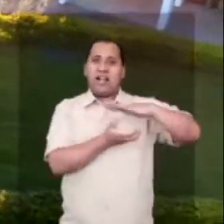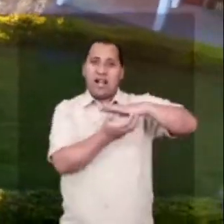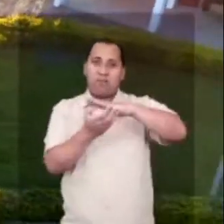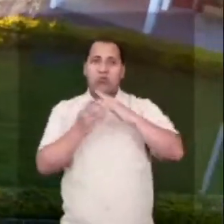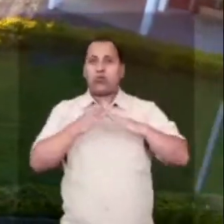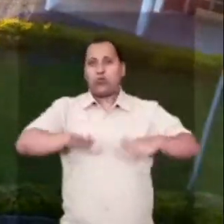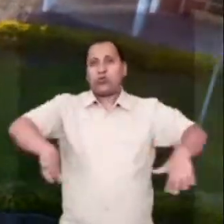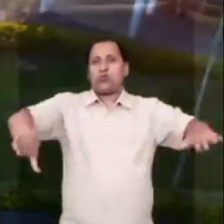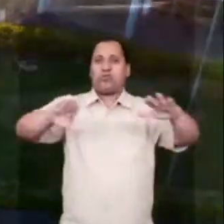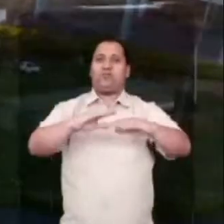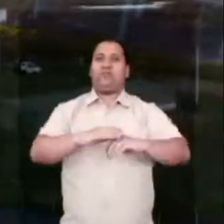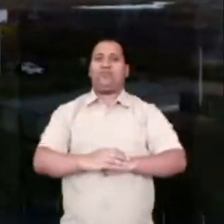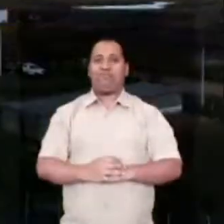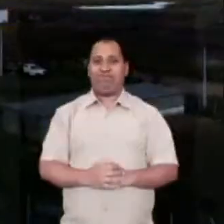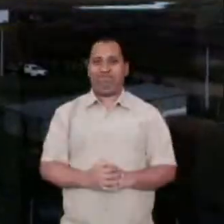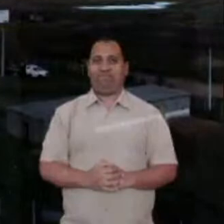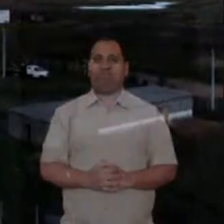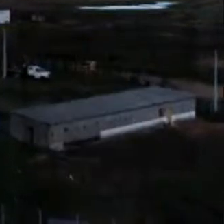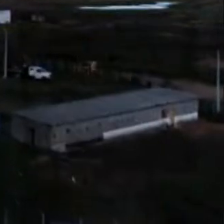os campi universitários.